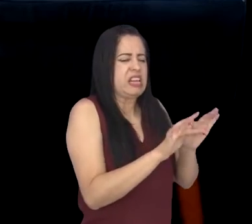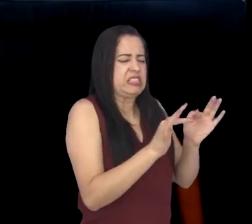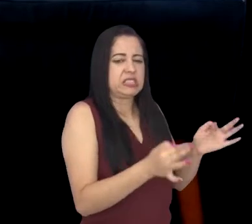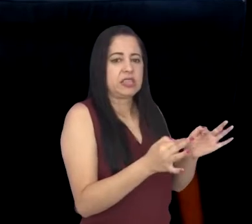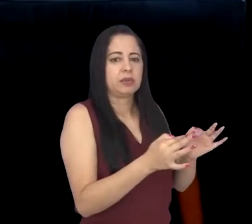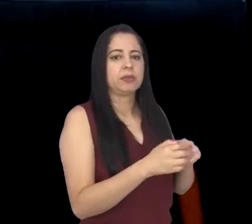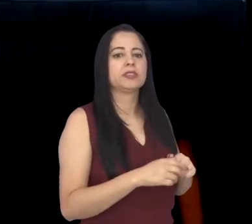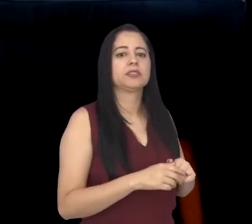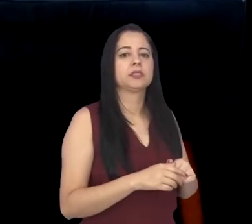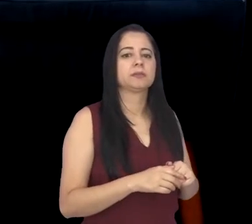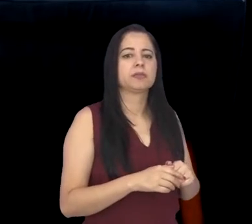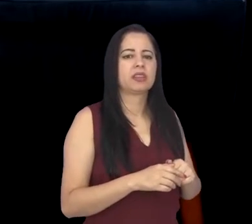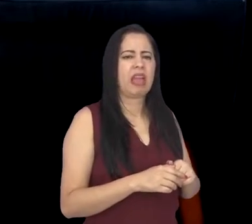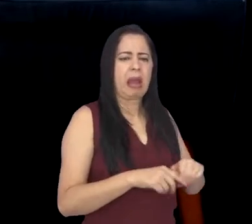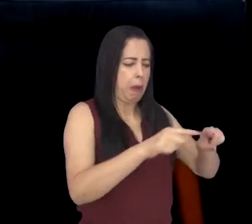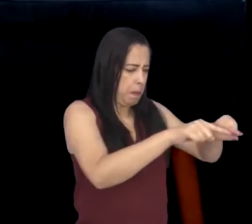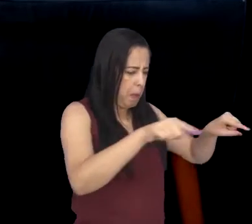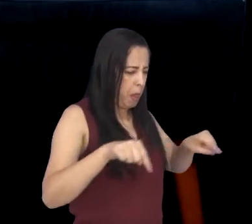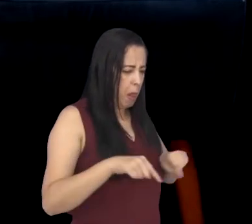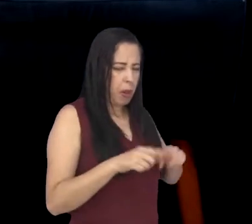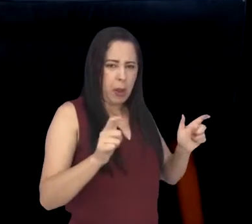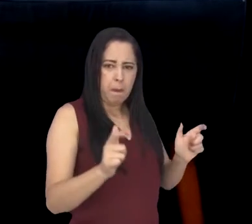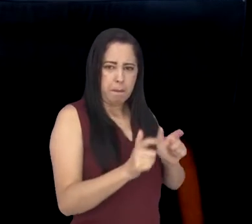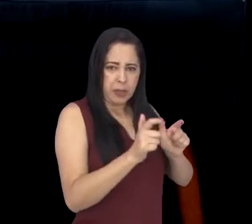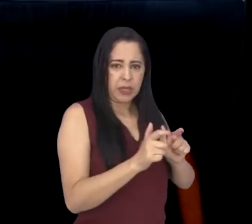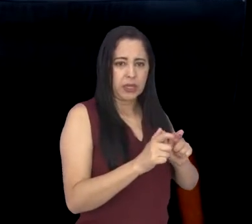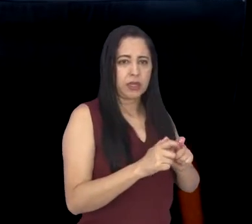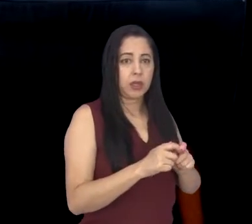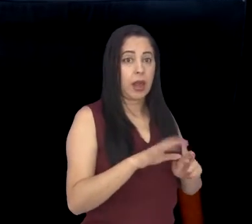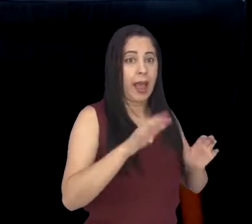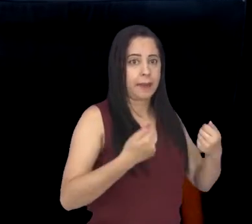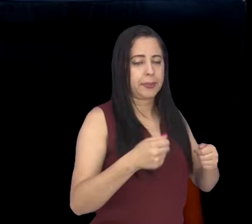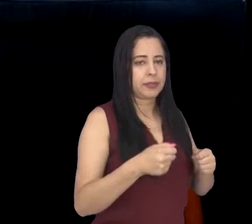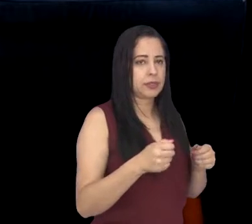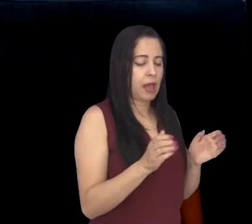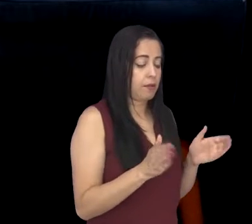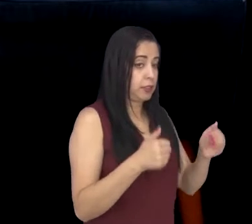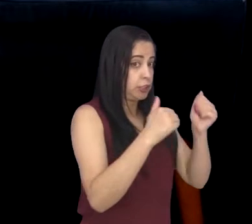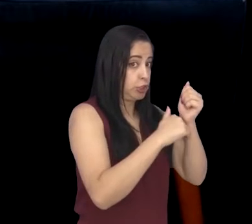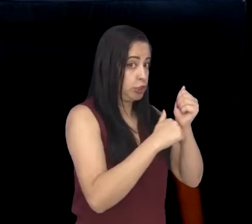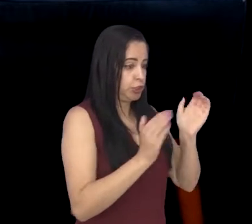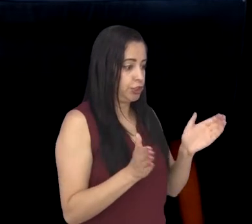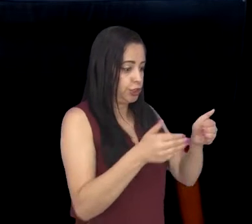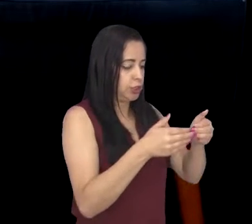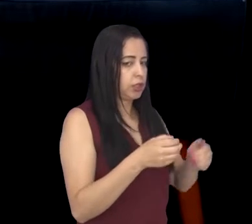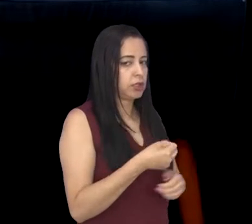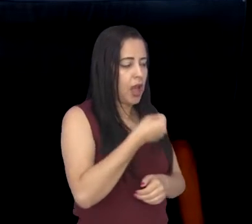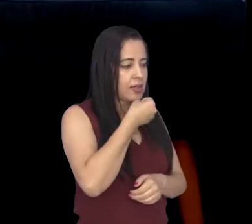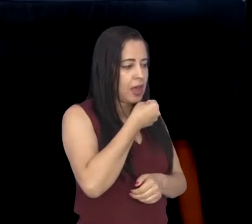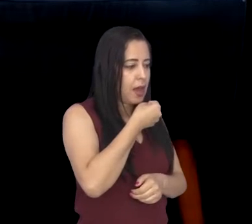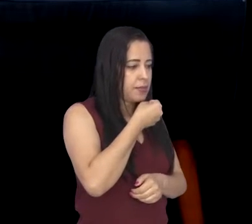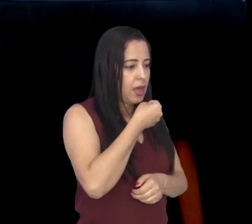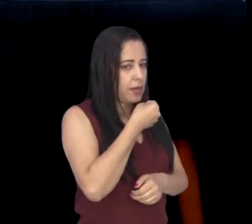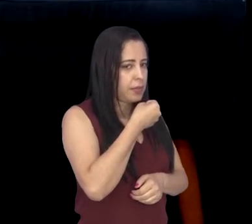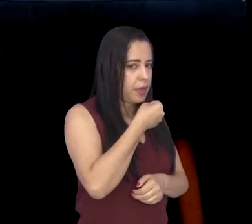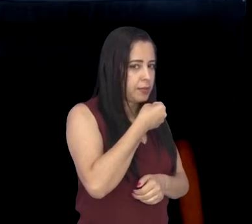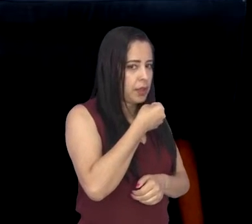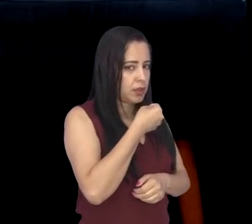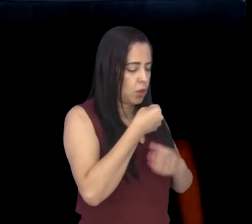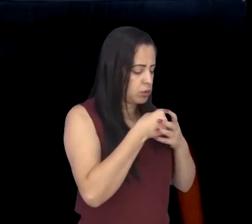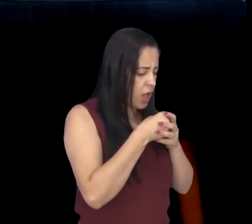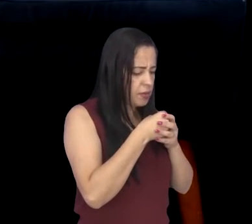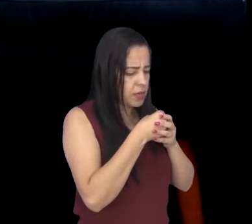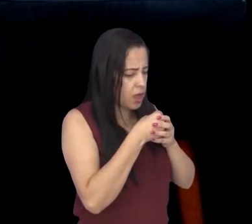aqui é grande, mas eu estou falando menor da nossa partezinha aqui. Para gravar o off. 5 pessoas. Aí, de repente, eu fiquei